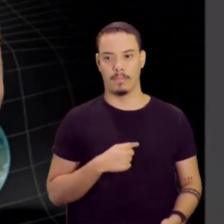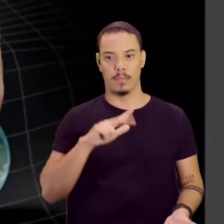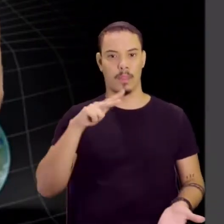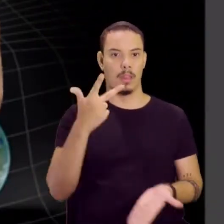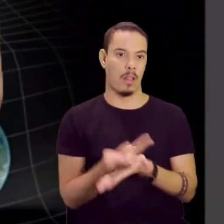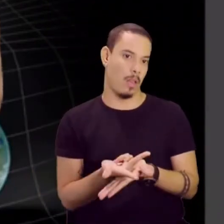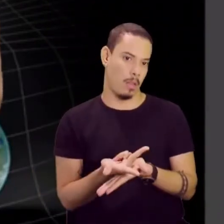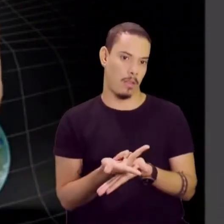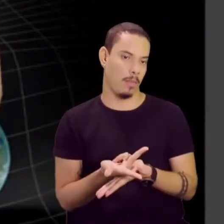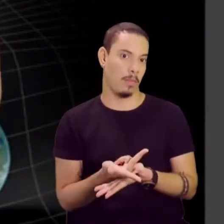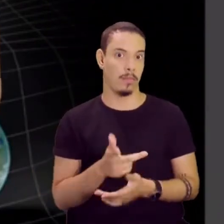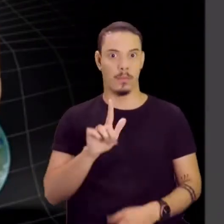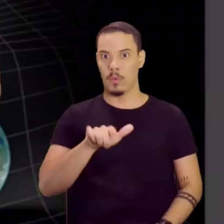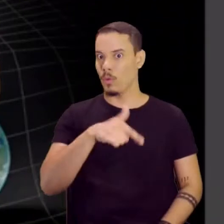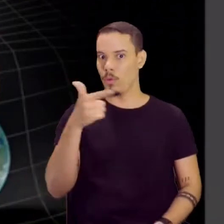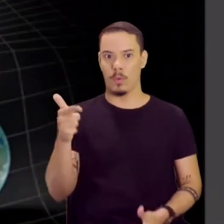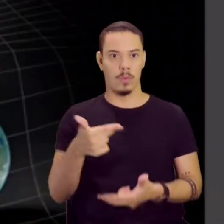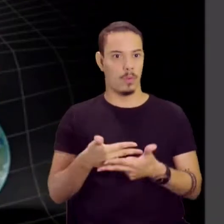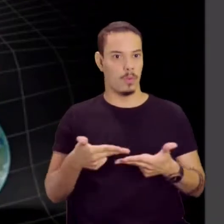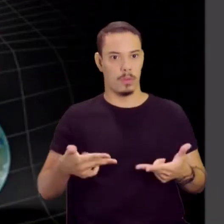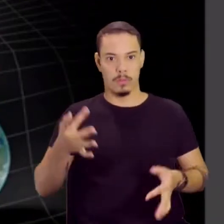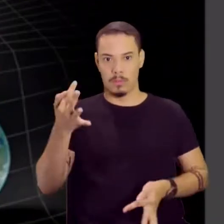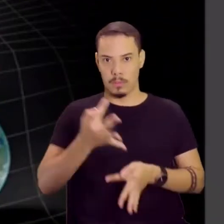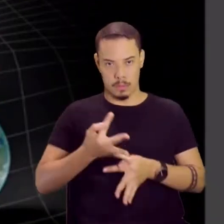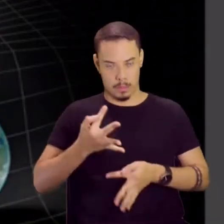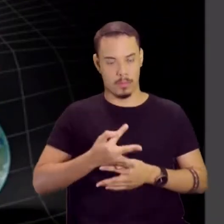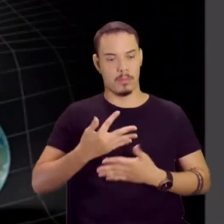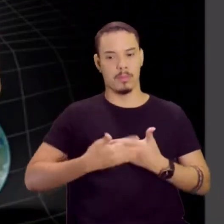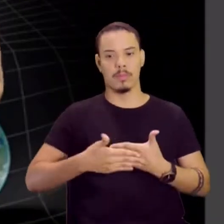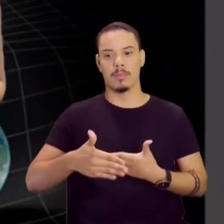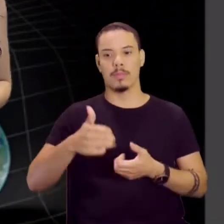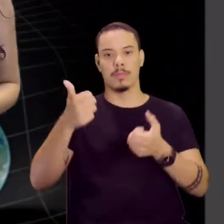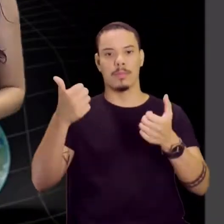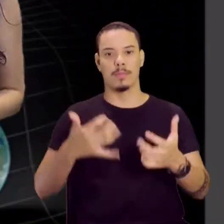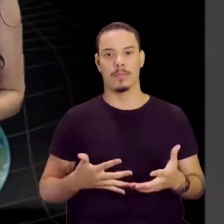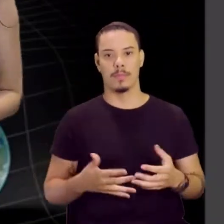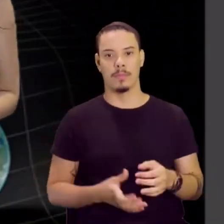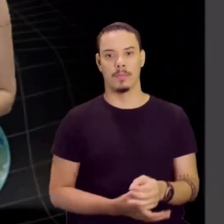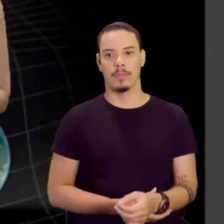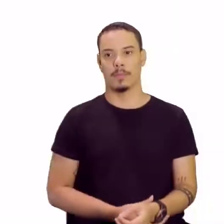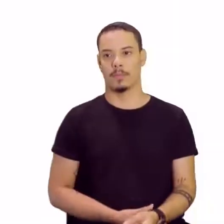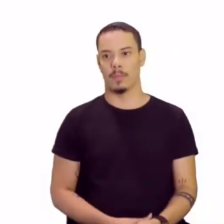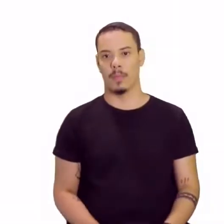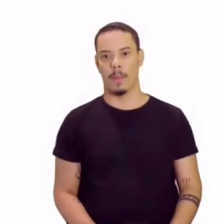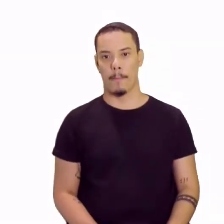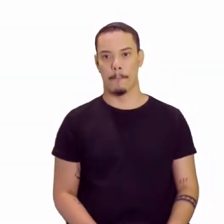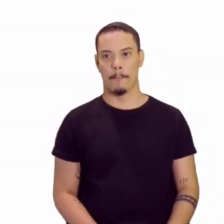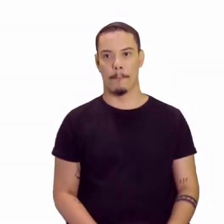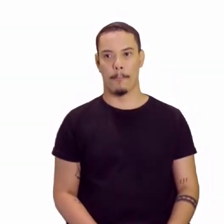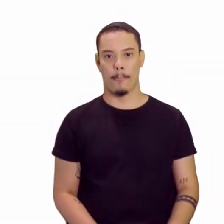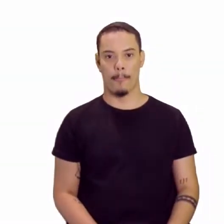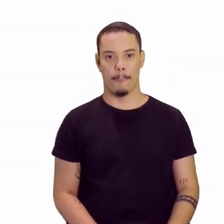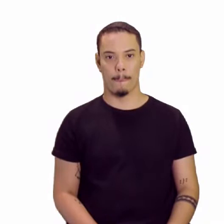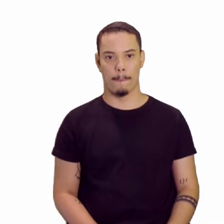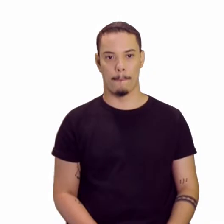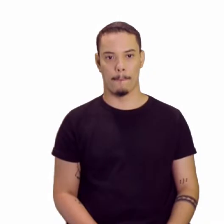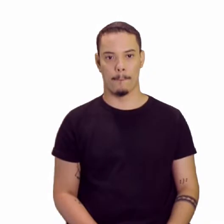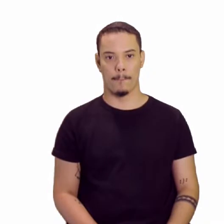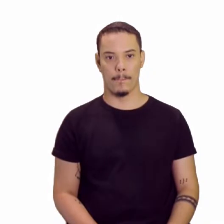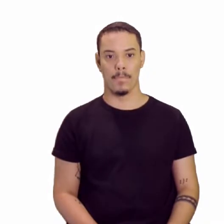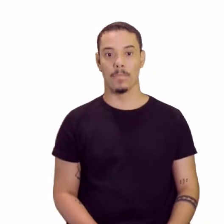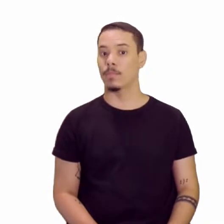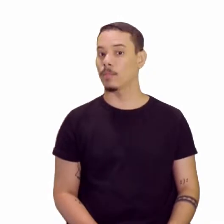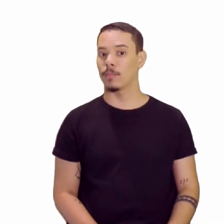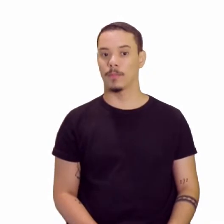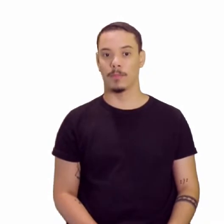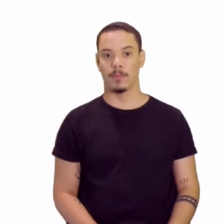então? Aí já é uma outra coisa que fisicamente nós vamos explicar. Exato. Vamos lá. Continuando, pessoal, olha só. Olha ali, ó. Olha ali,